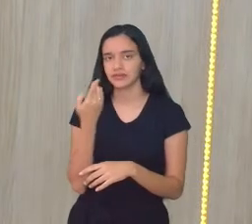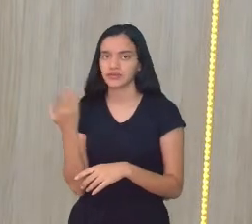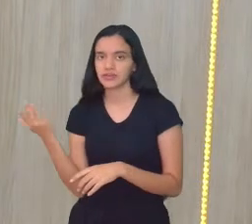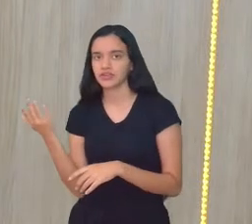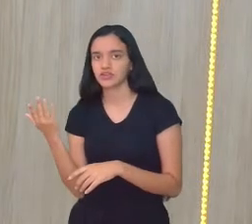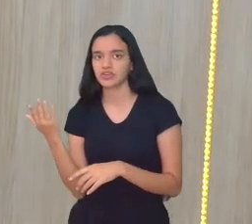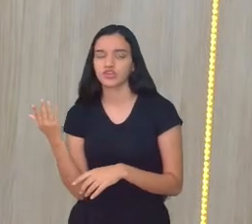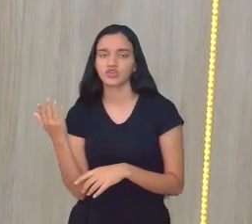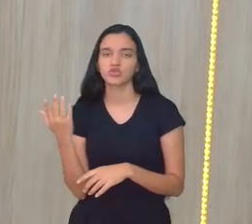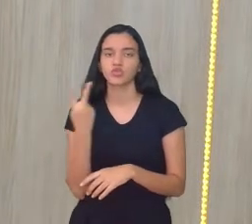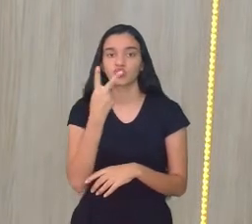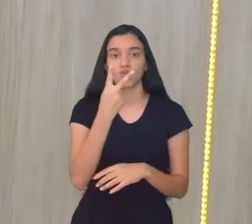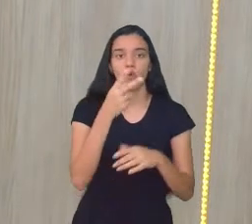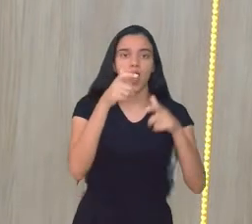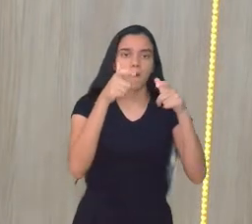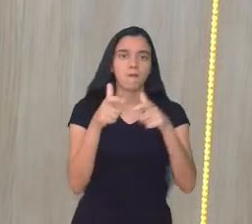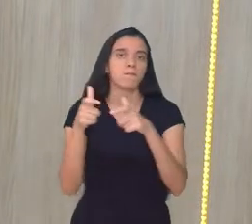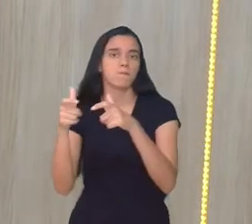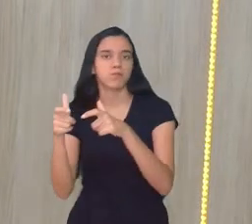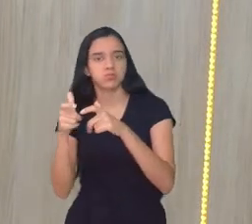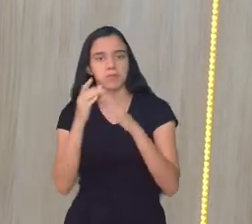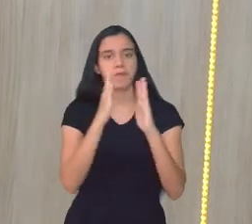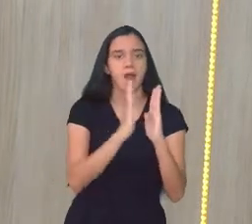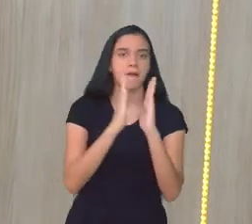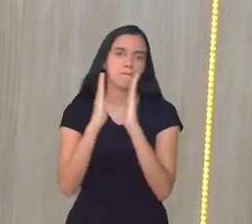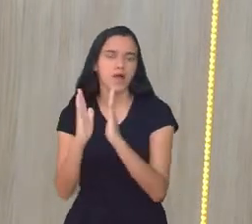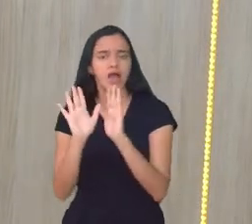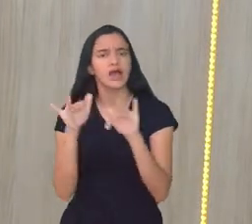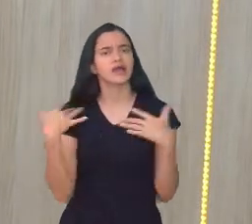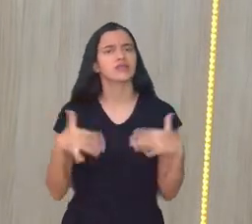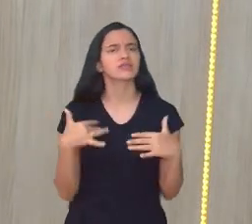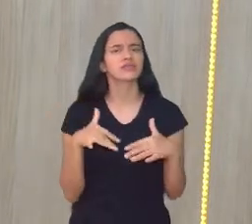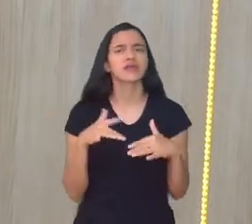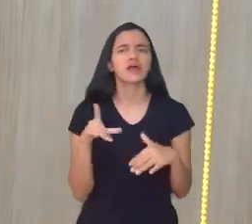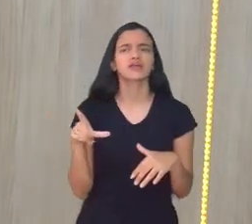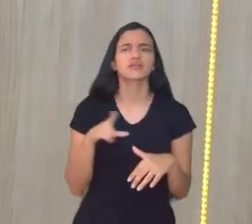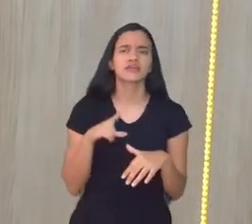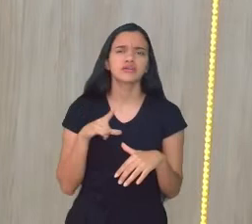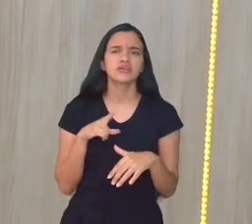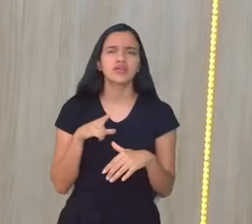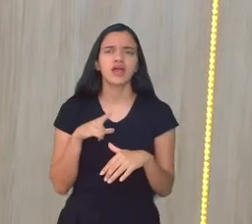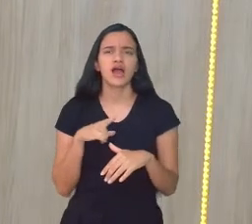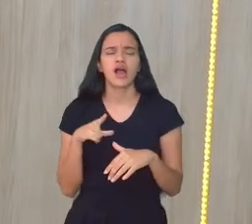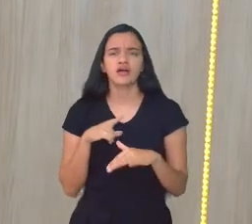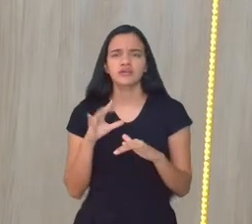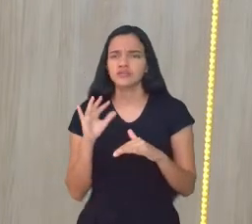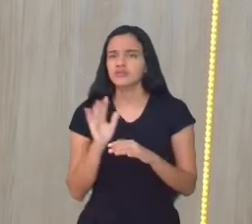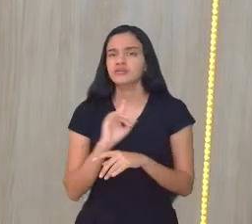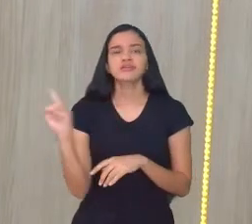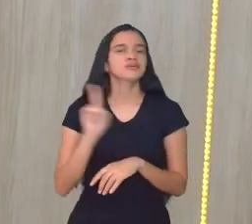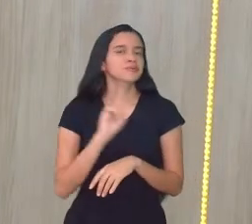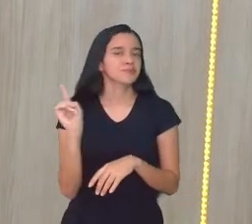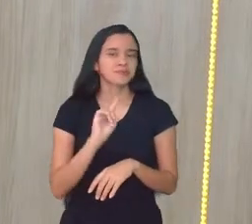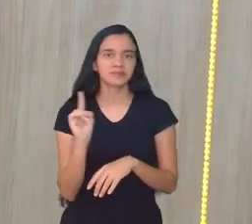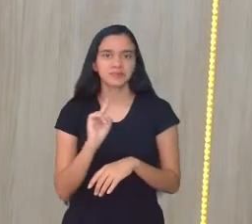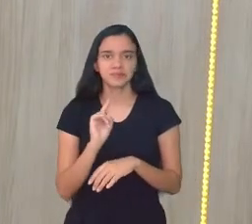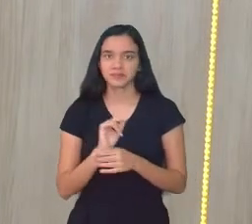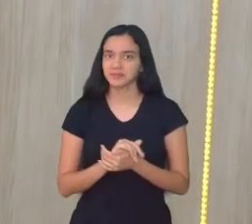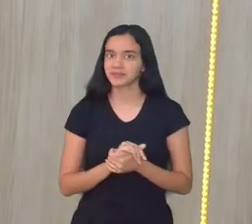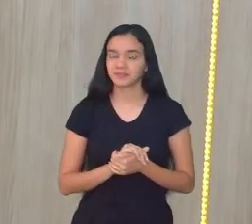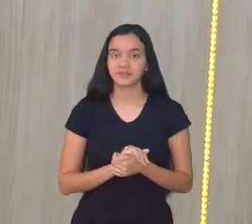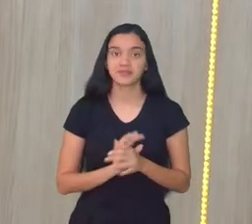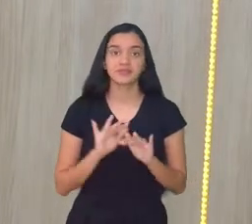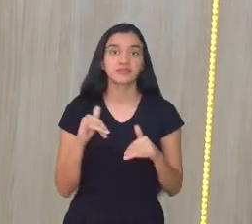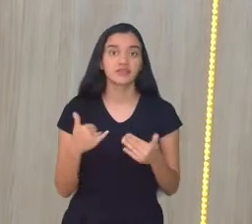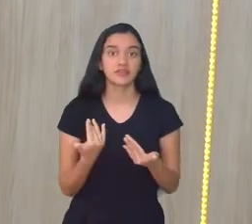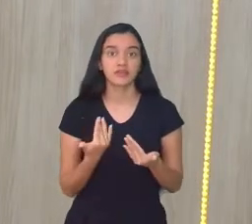duas posições depois da vírgula. Eita, não tinha que ser só em cima, não, ou só embaixo. Nananina,